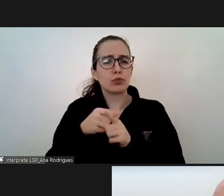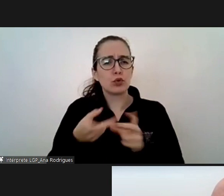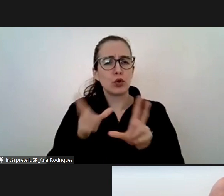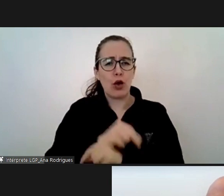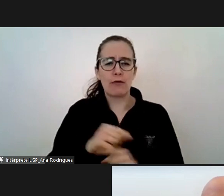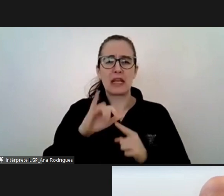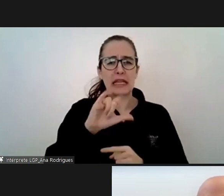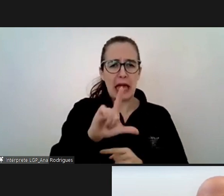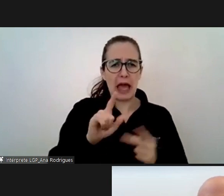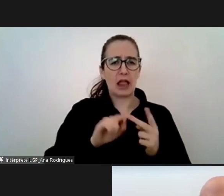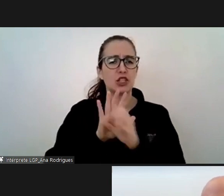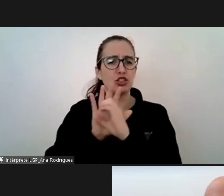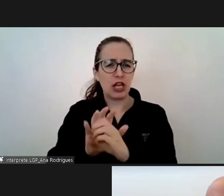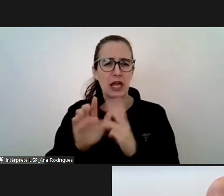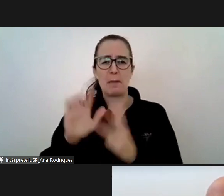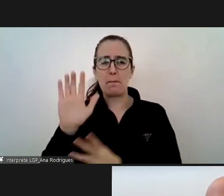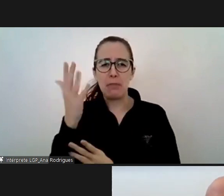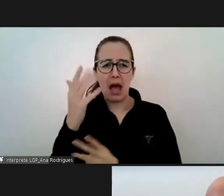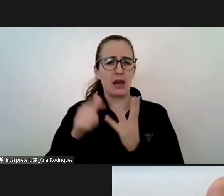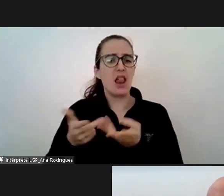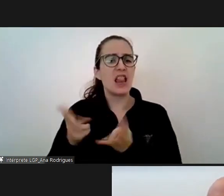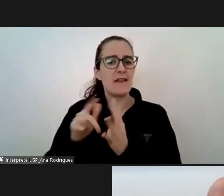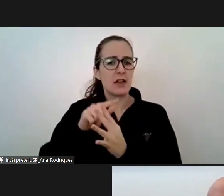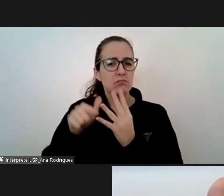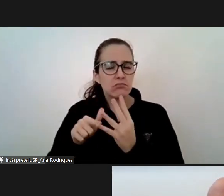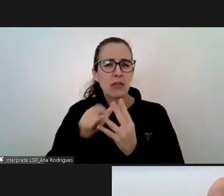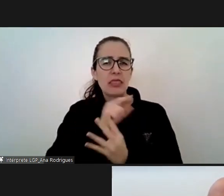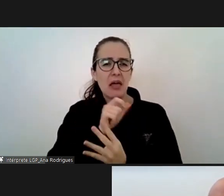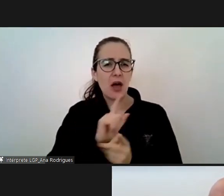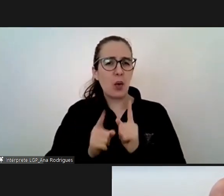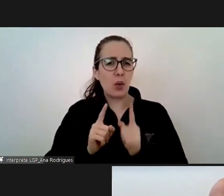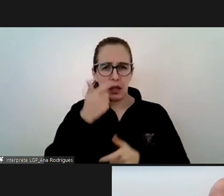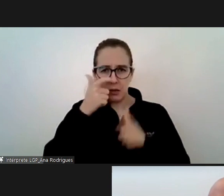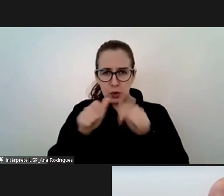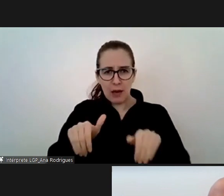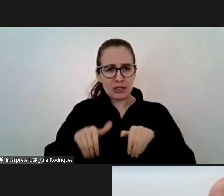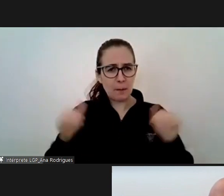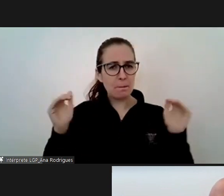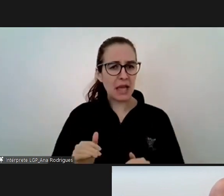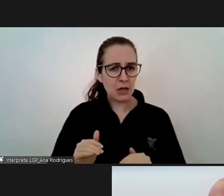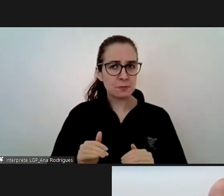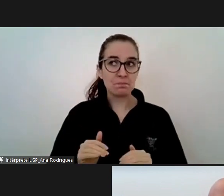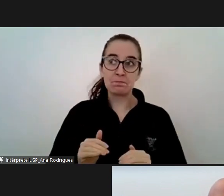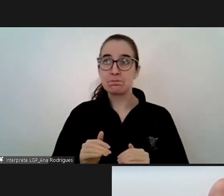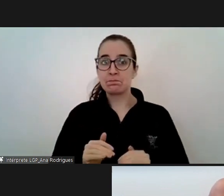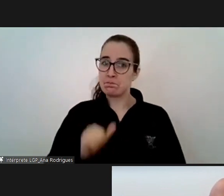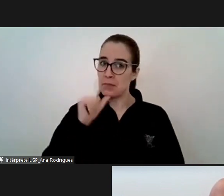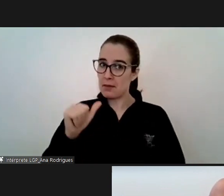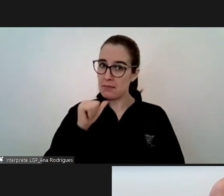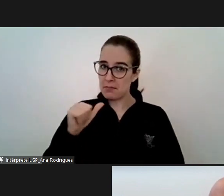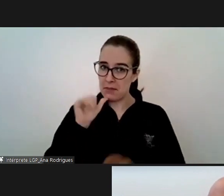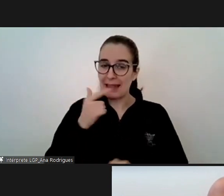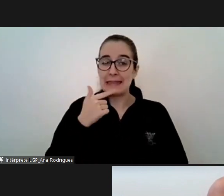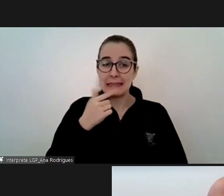o PAN e o LIVRE tenha de facto contribuído drasticamente para uma redução da abstenção. Portanto, a indicação neste momento que temos é que os novos partidos